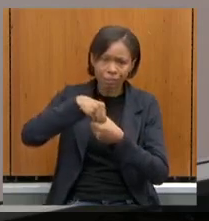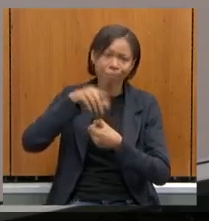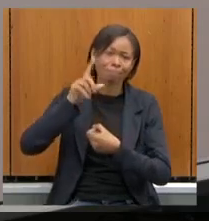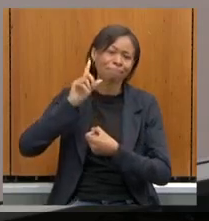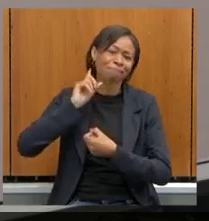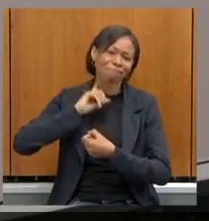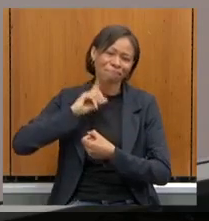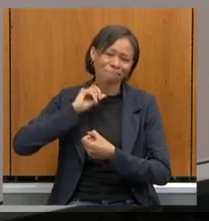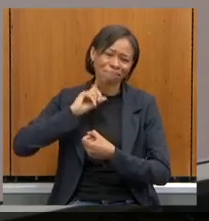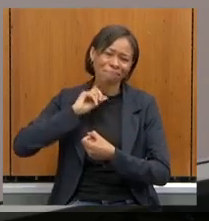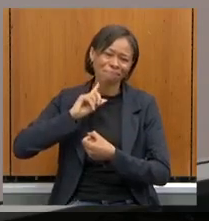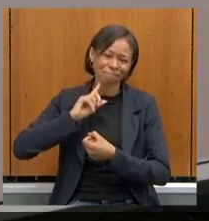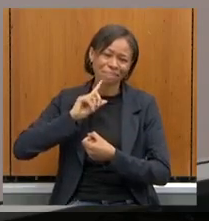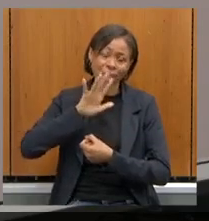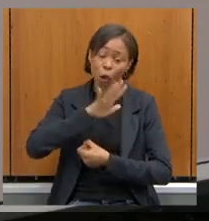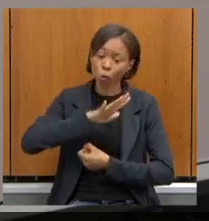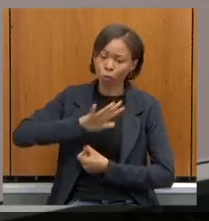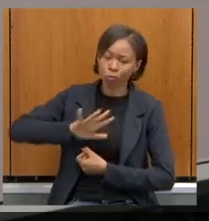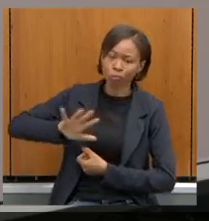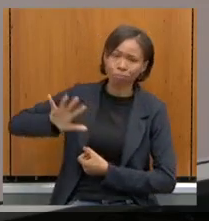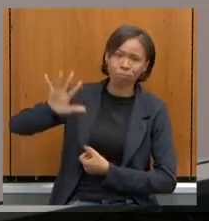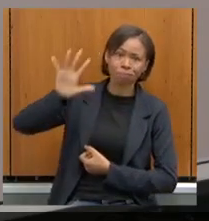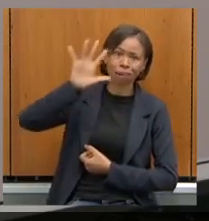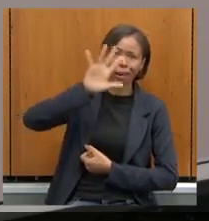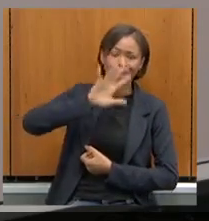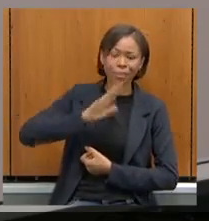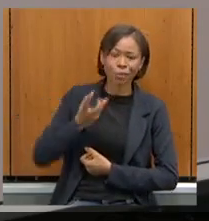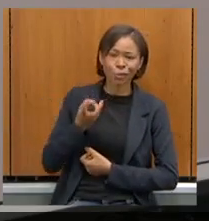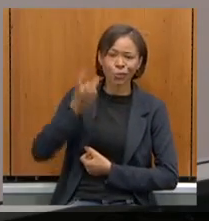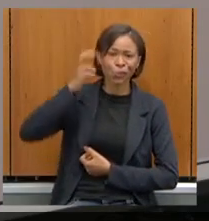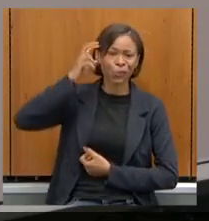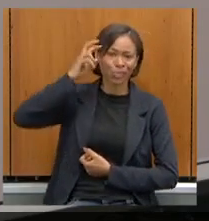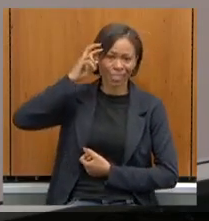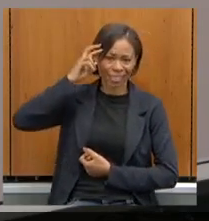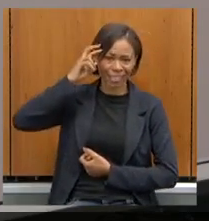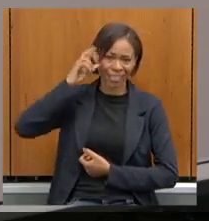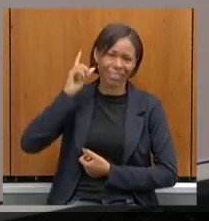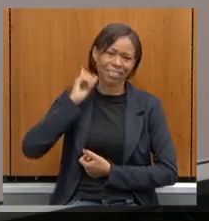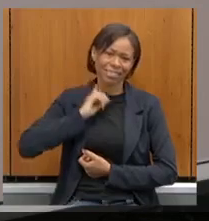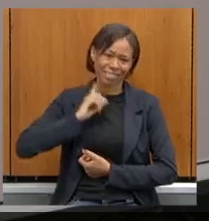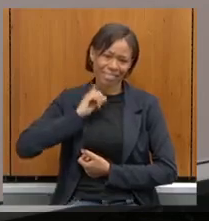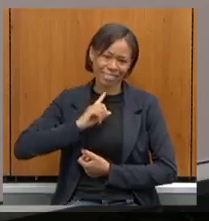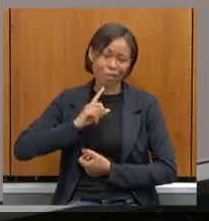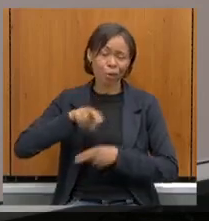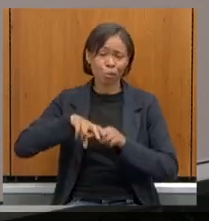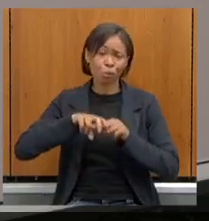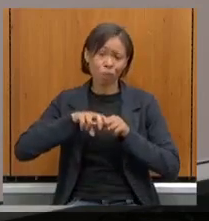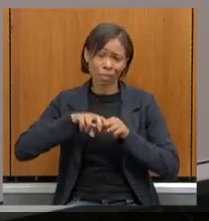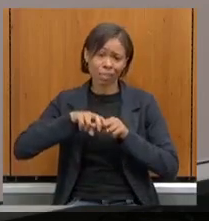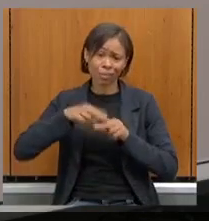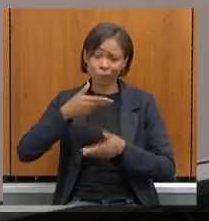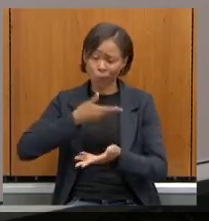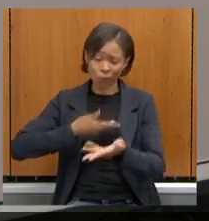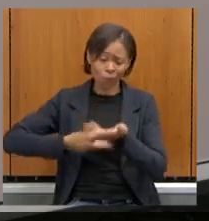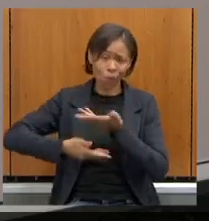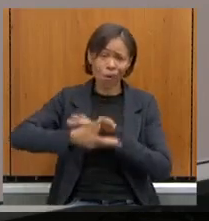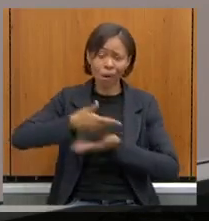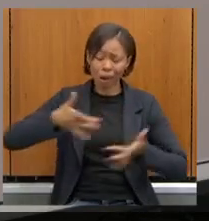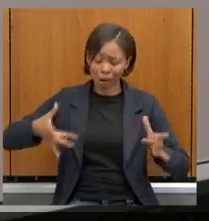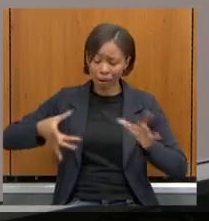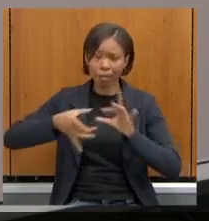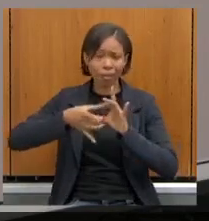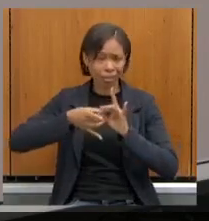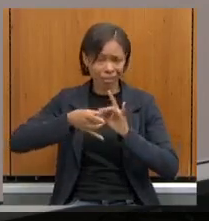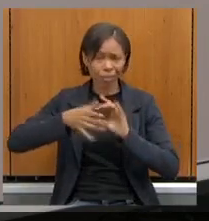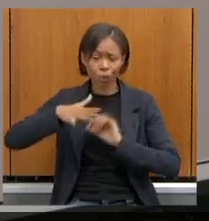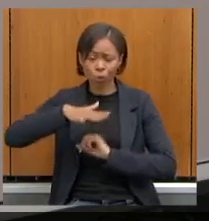também é uma paisagem cultural. Então, por isso, essa transversalidade, por isso, a importância dos dois